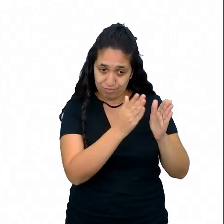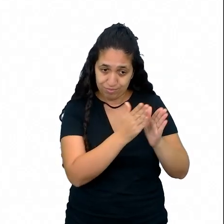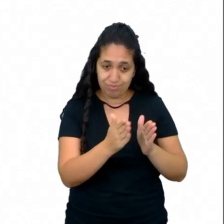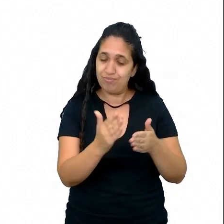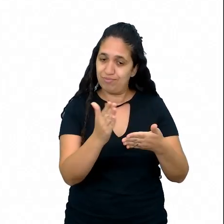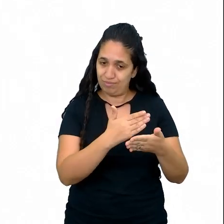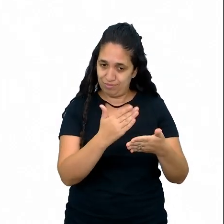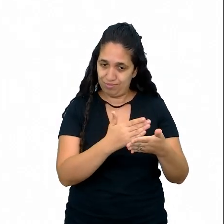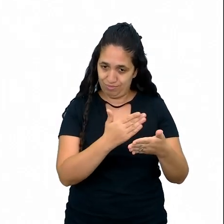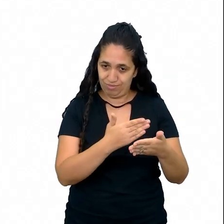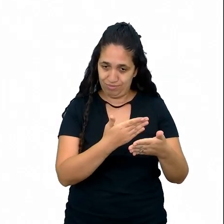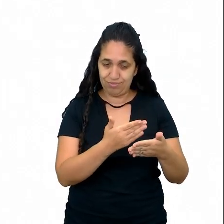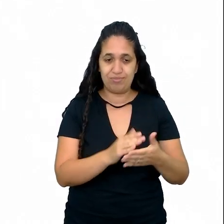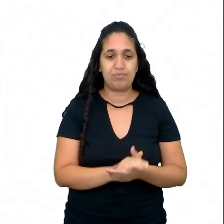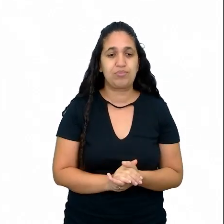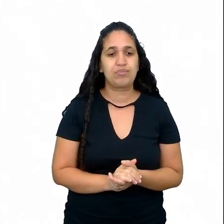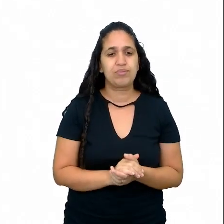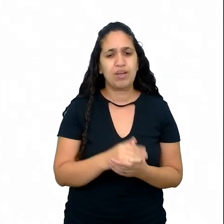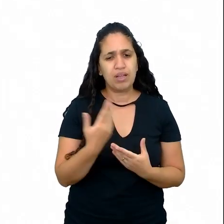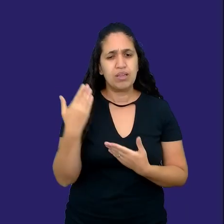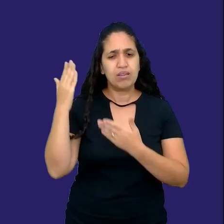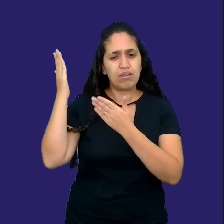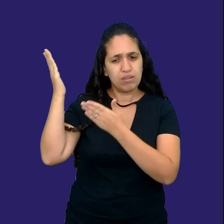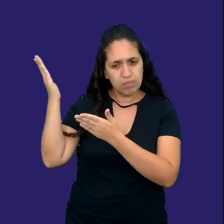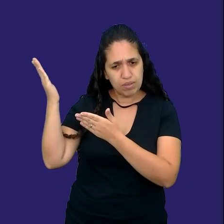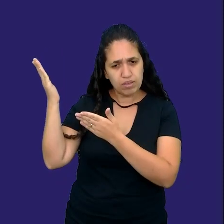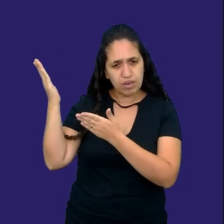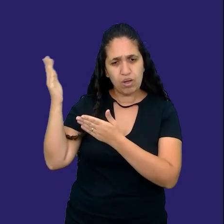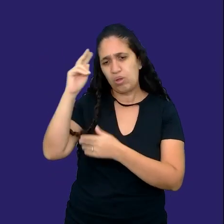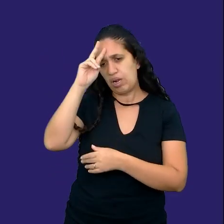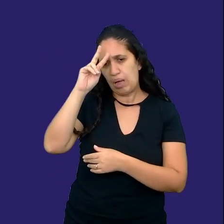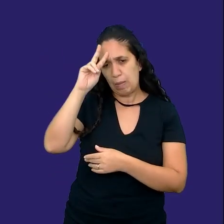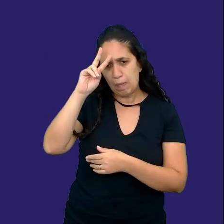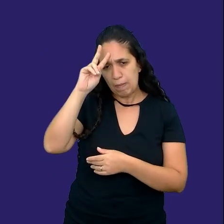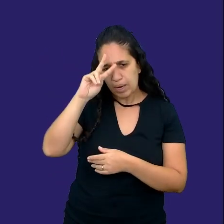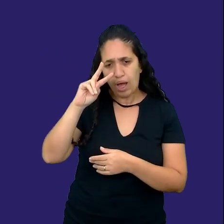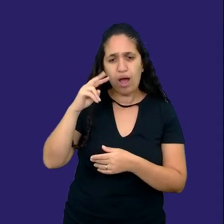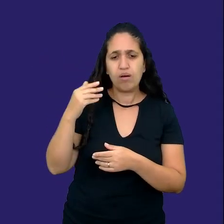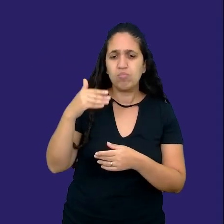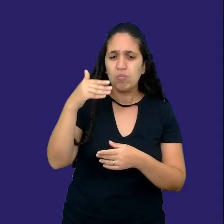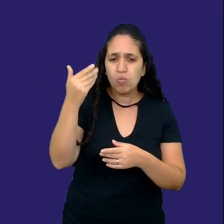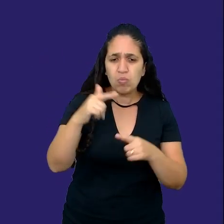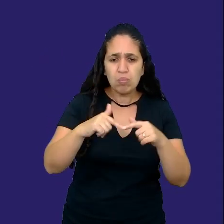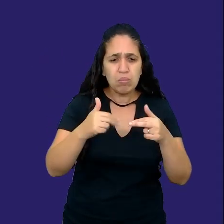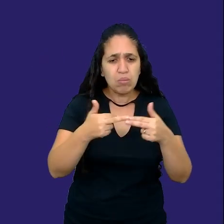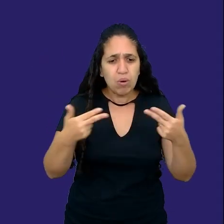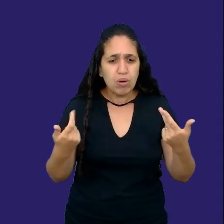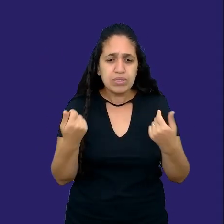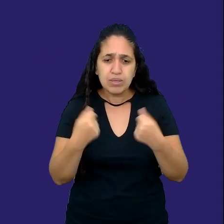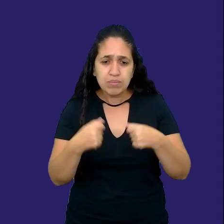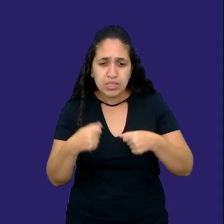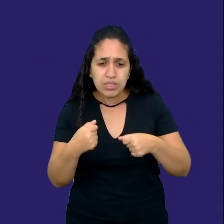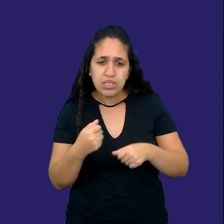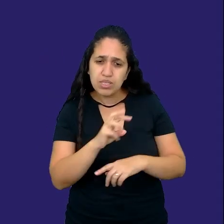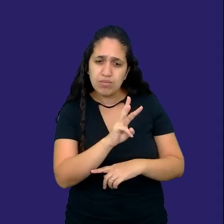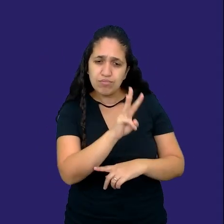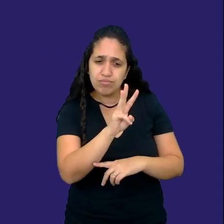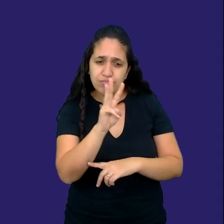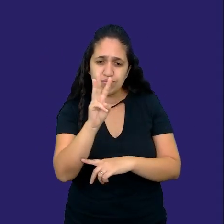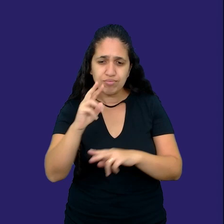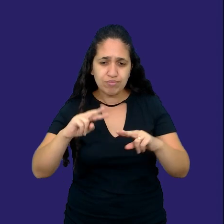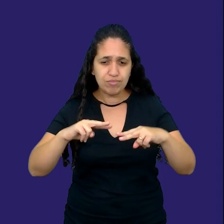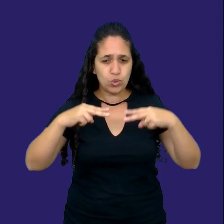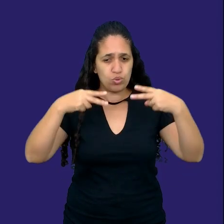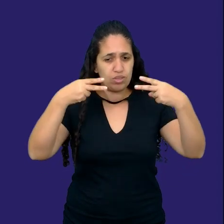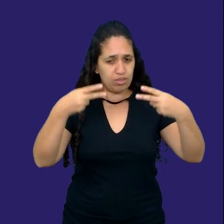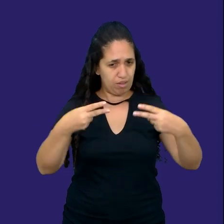caderno. Então, para a gente lembrar desses materiais, outros mais, quando a gente precisar do material, basta você acessar o link do ensino fundamental ou do